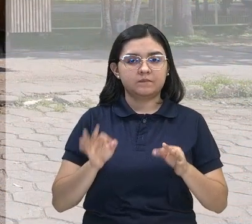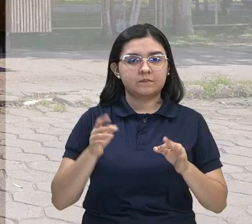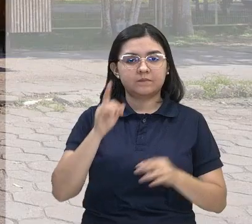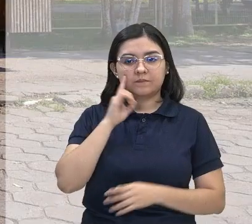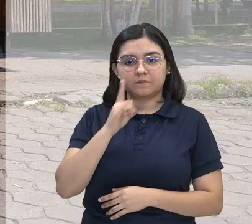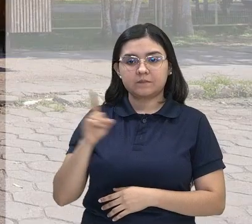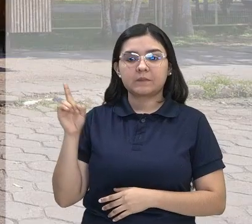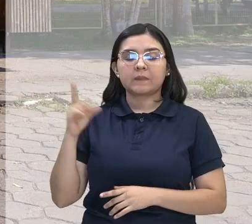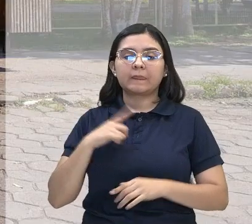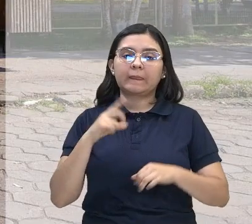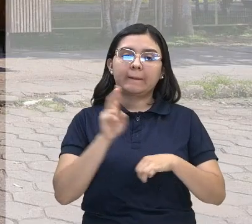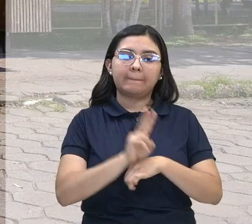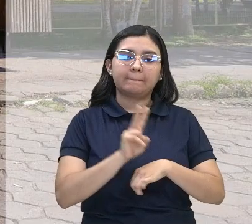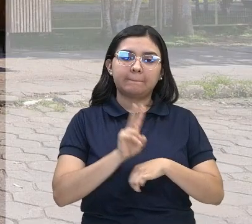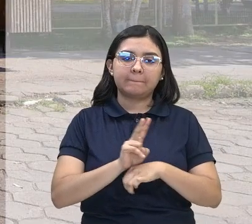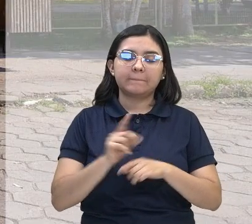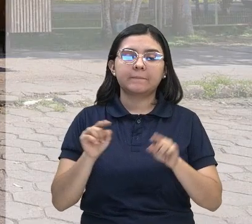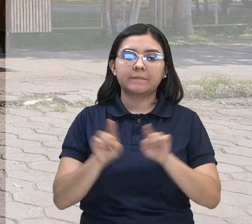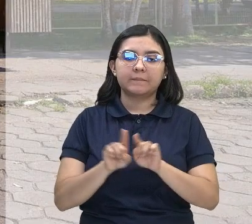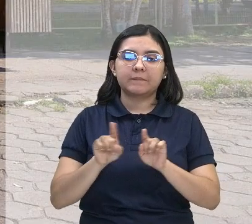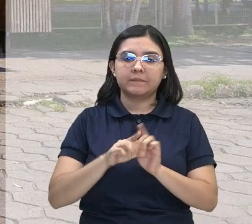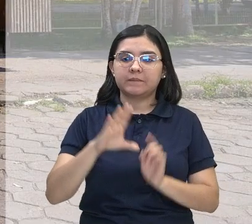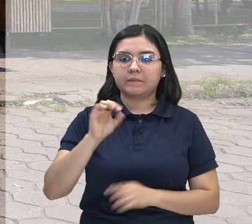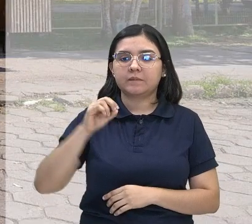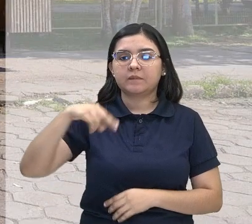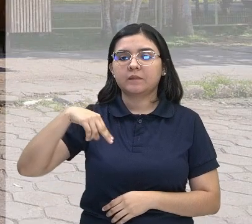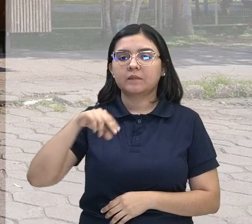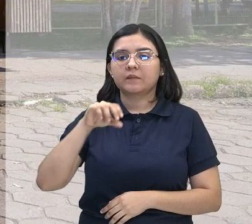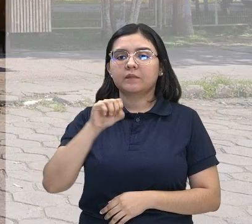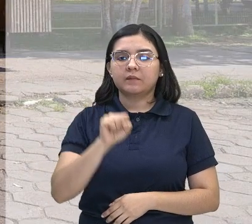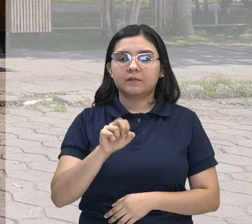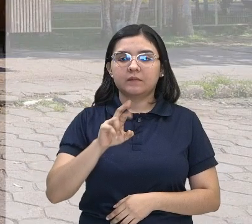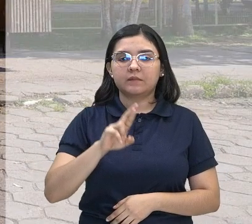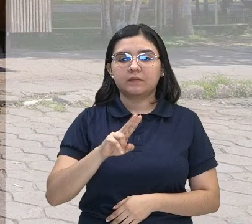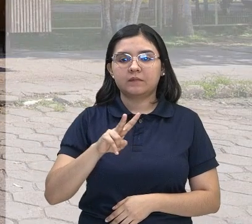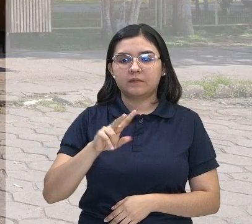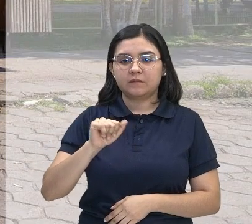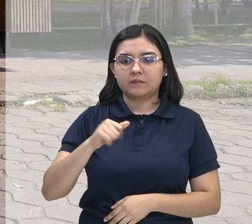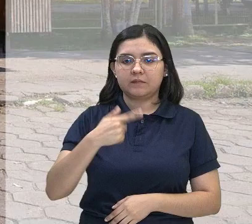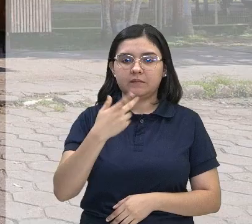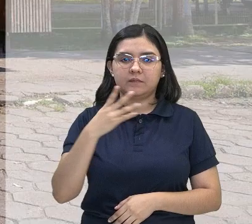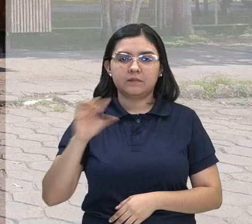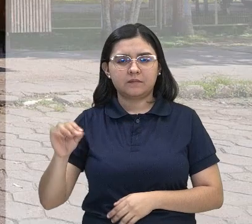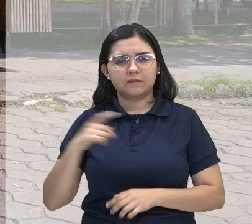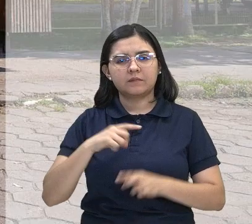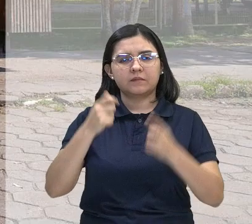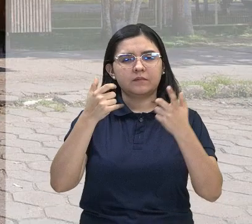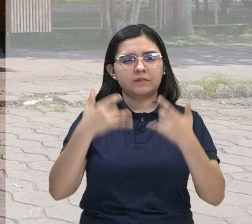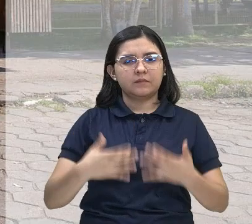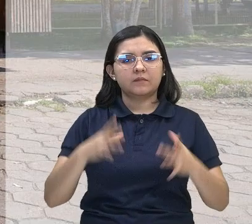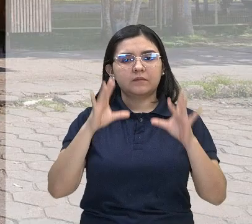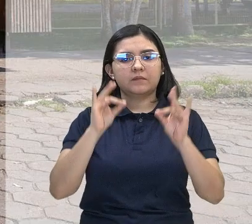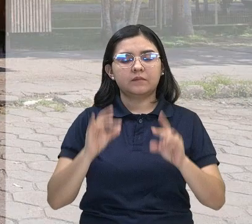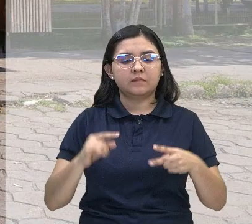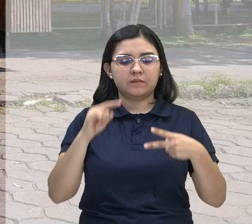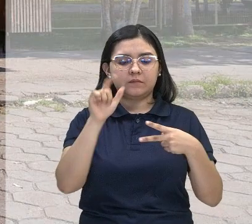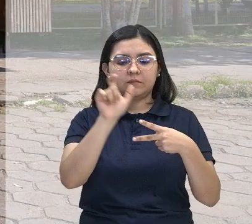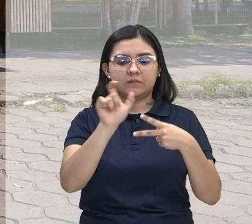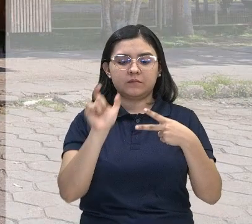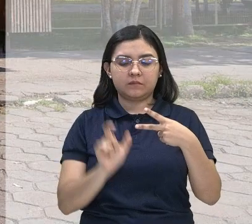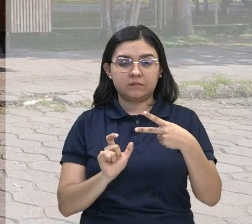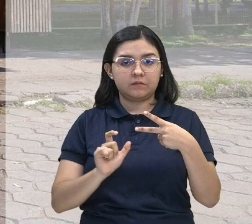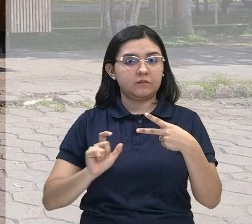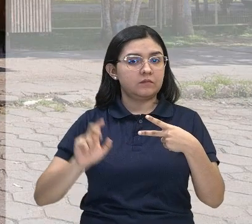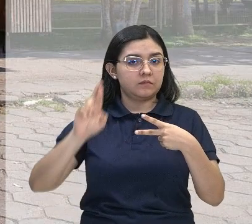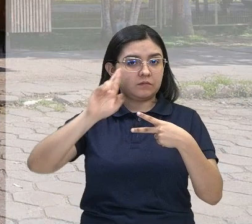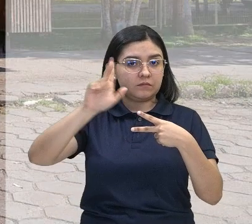Exatamente, preservação e conservação. Nós frisamos muito bem que esses dois termos